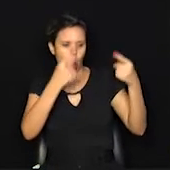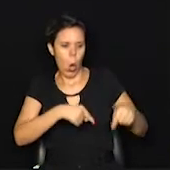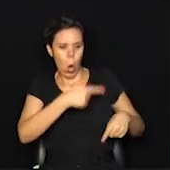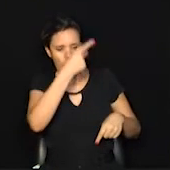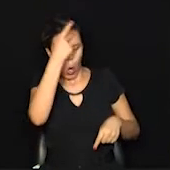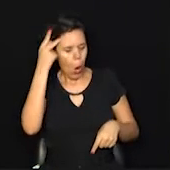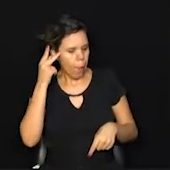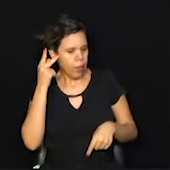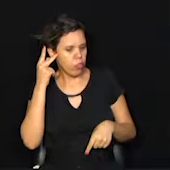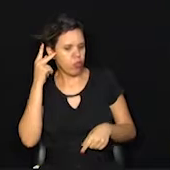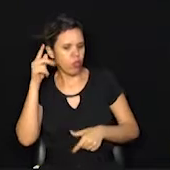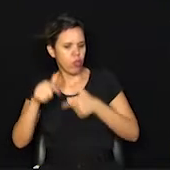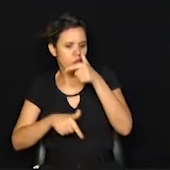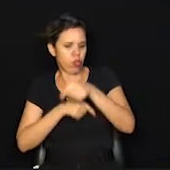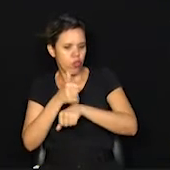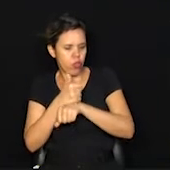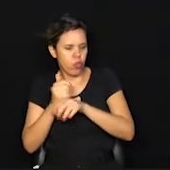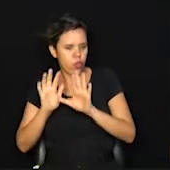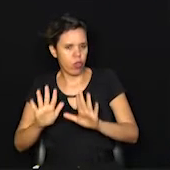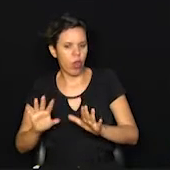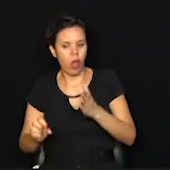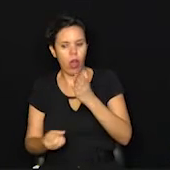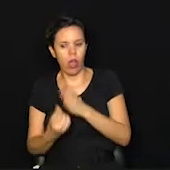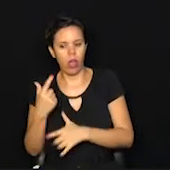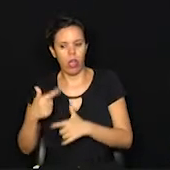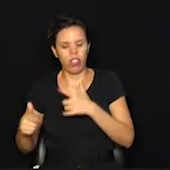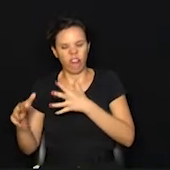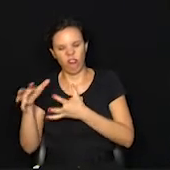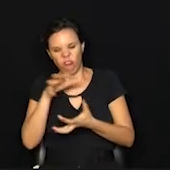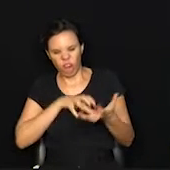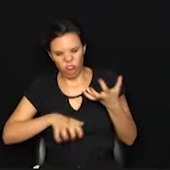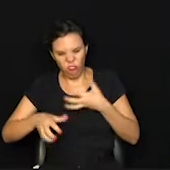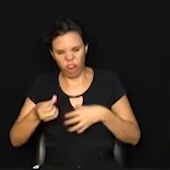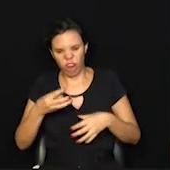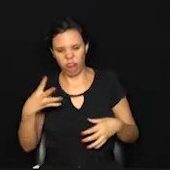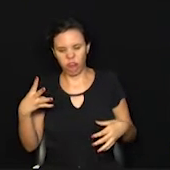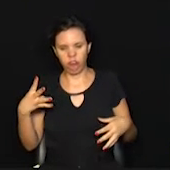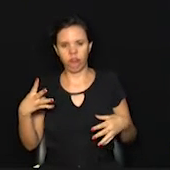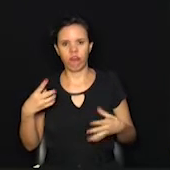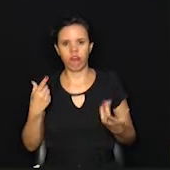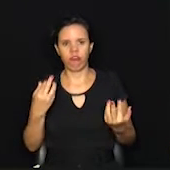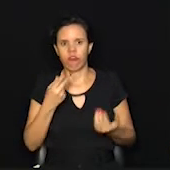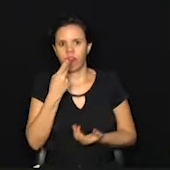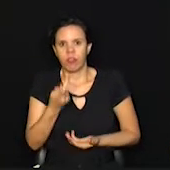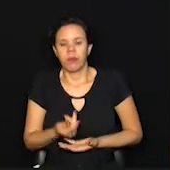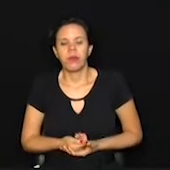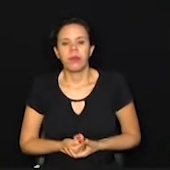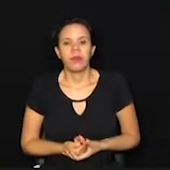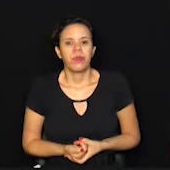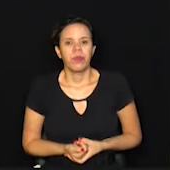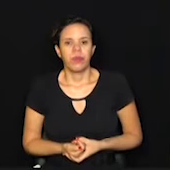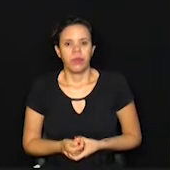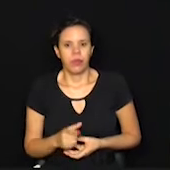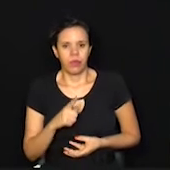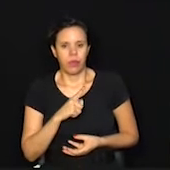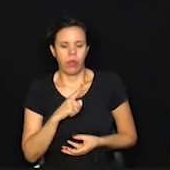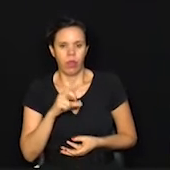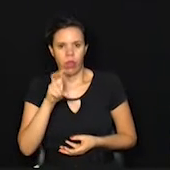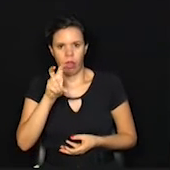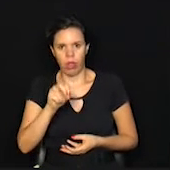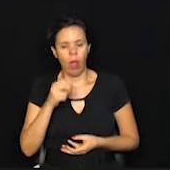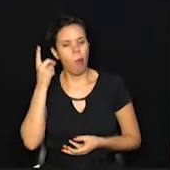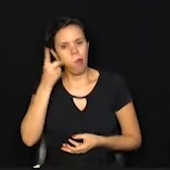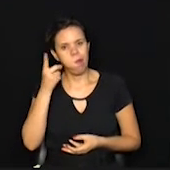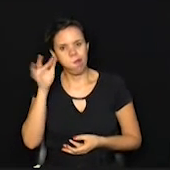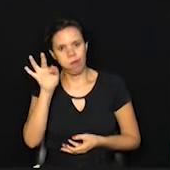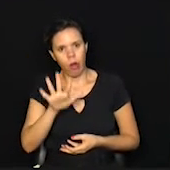EA classe trabalhadora e acontece isso que aconteceu em 64 né o meu acabei de falar teve 50